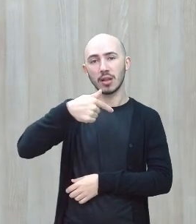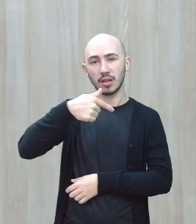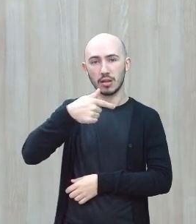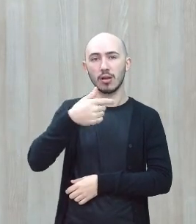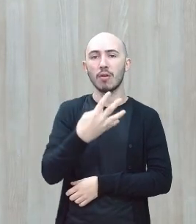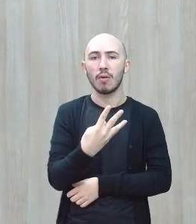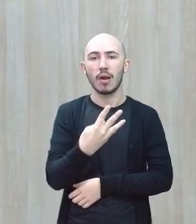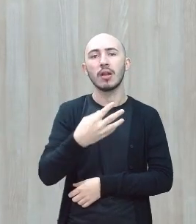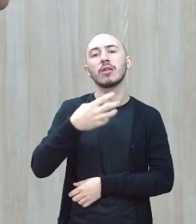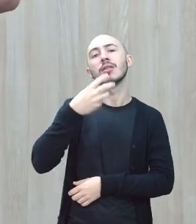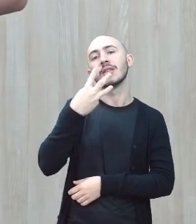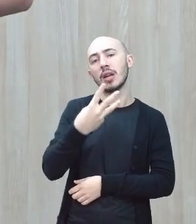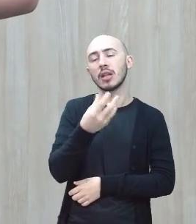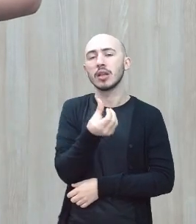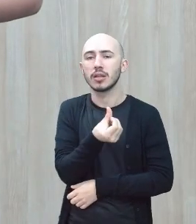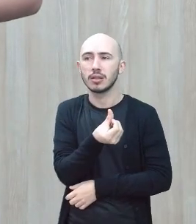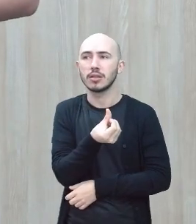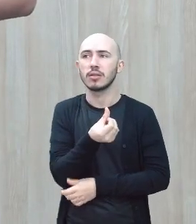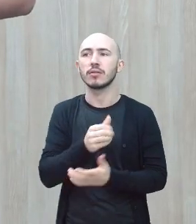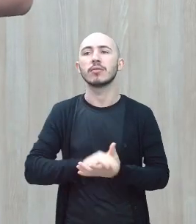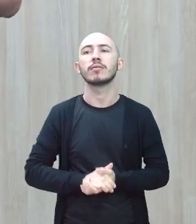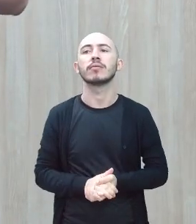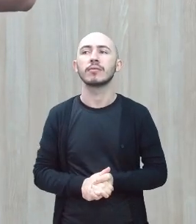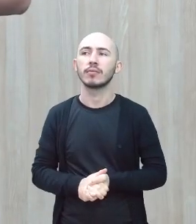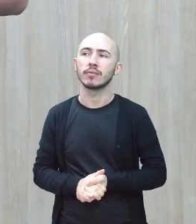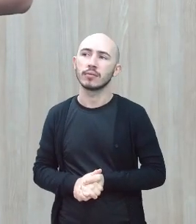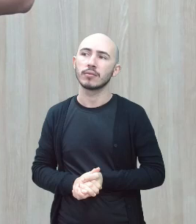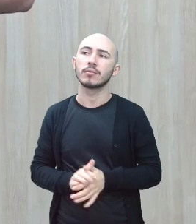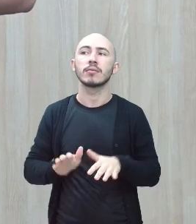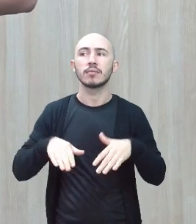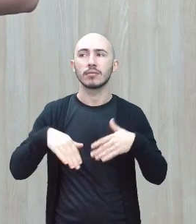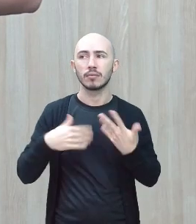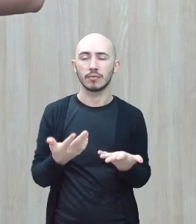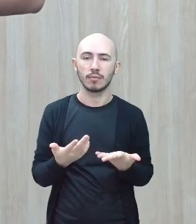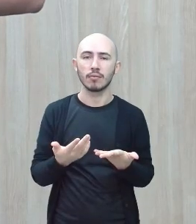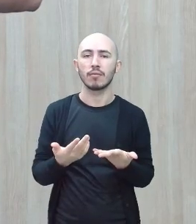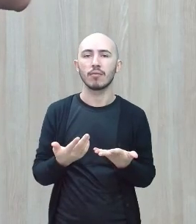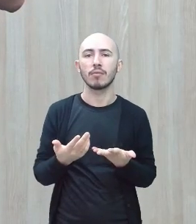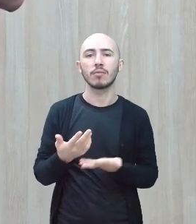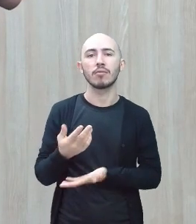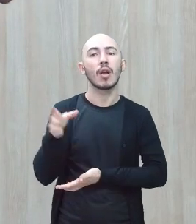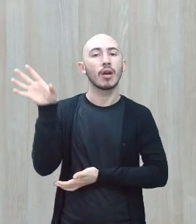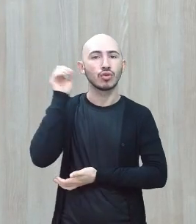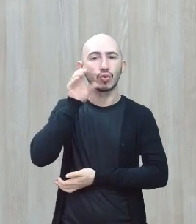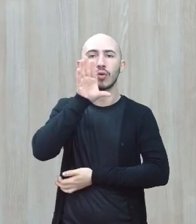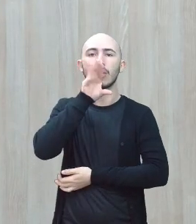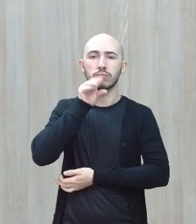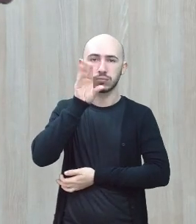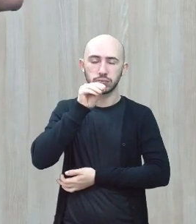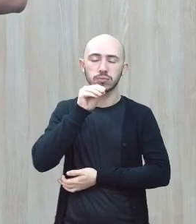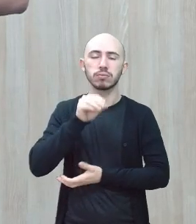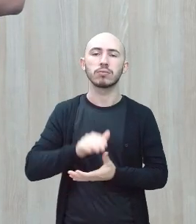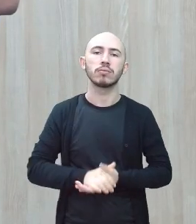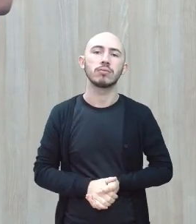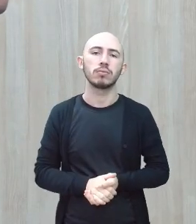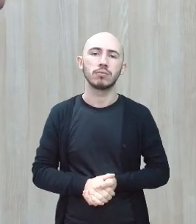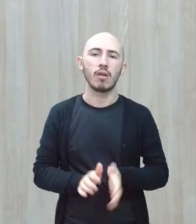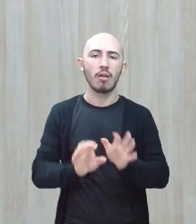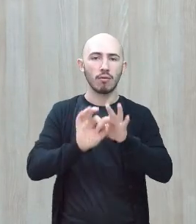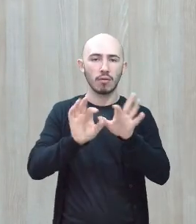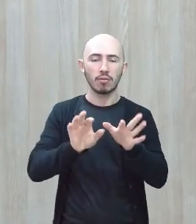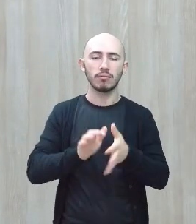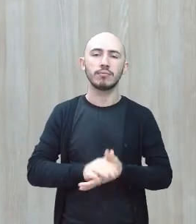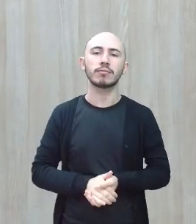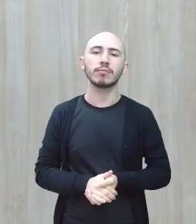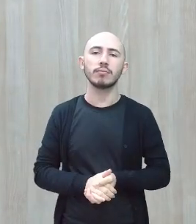7436, né? Double 8, a gente pode dizer assim, 88 duas vezes, você pode dizer 88 ou double 8, fica à vontade.